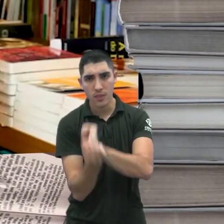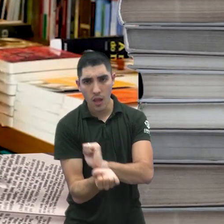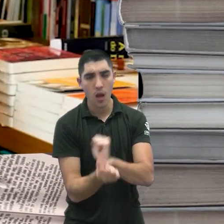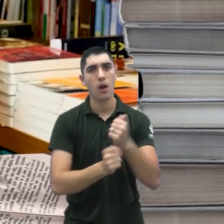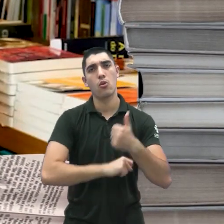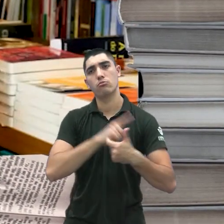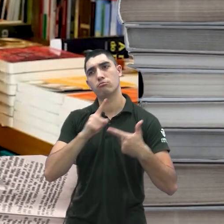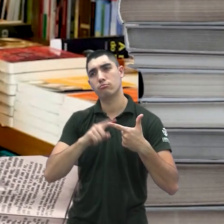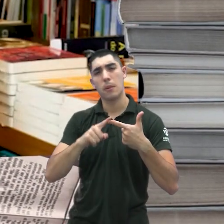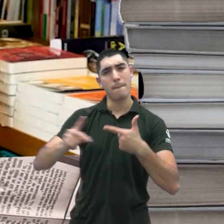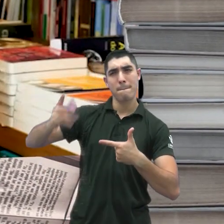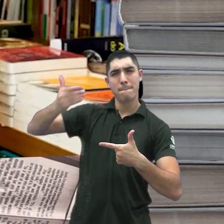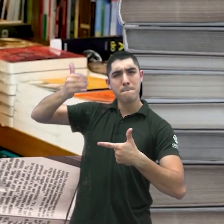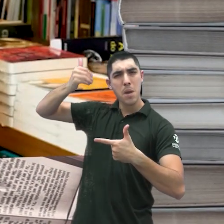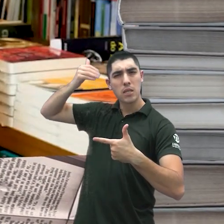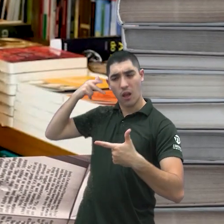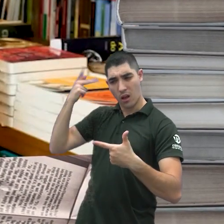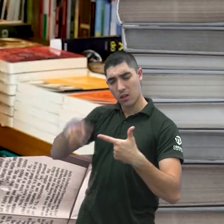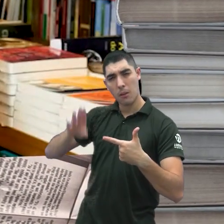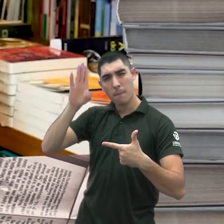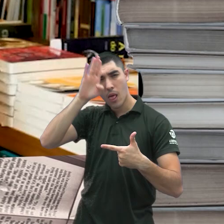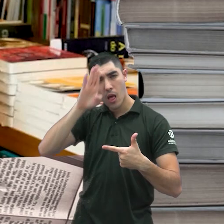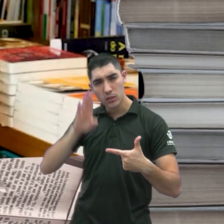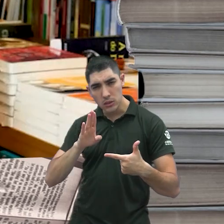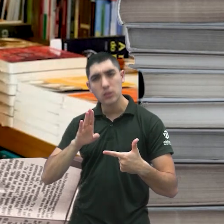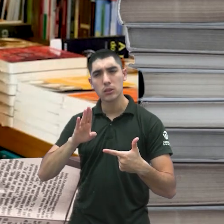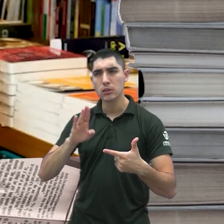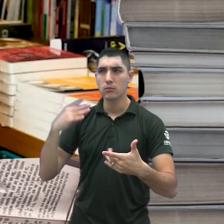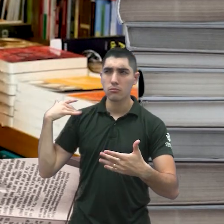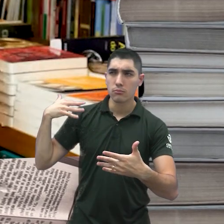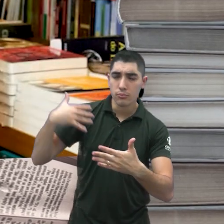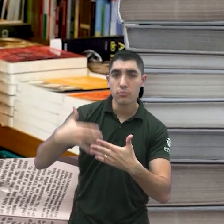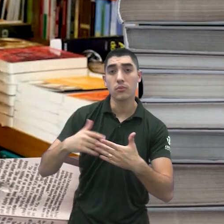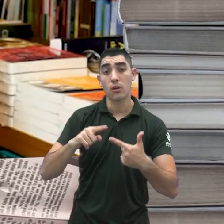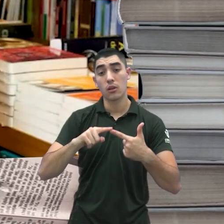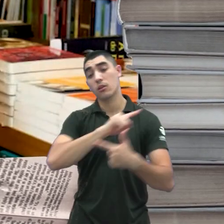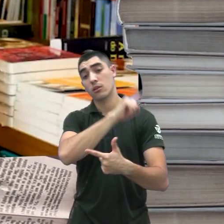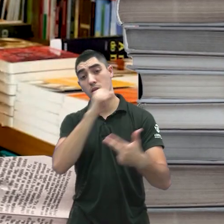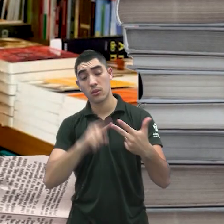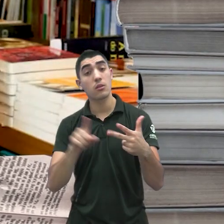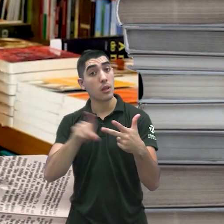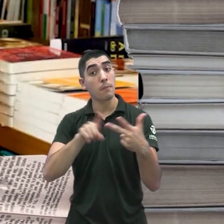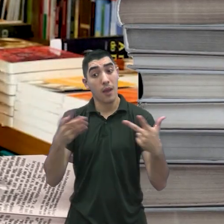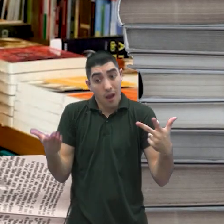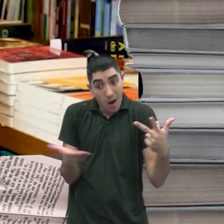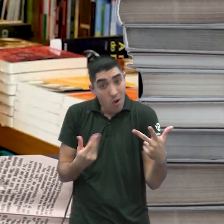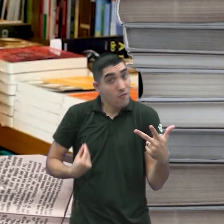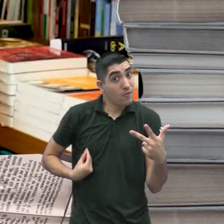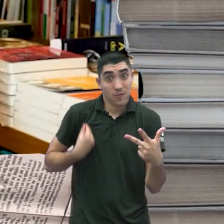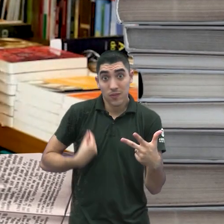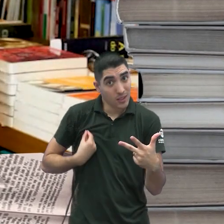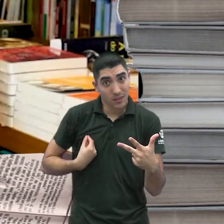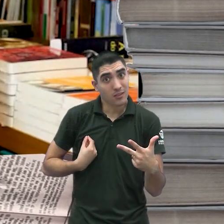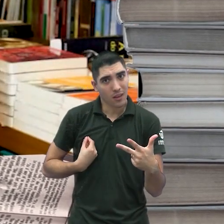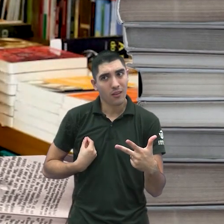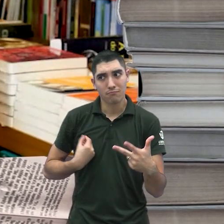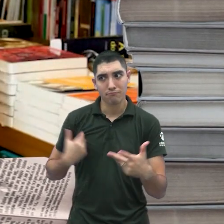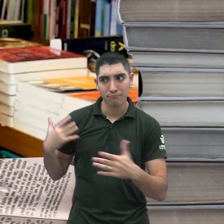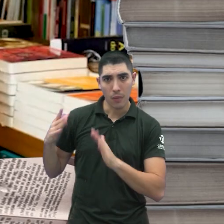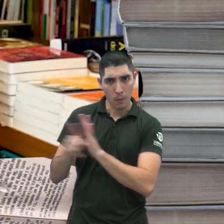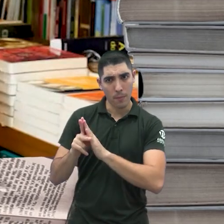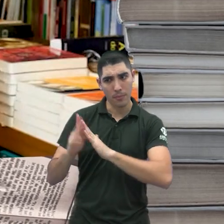de um passado remoto brasileiro, mas ao mesmo tempo um passado presente, e ela tem